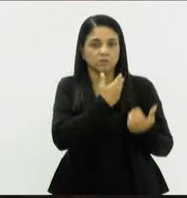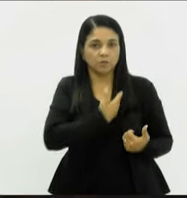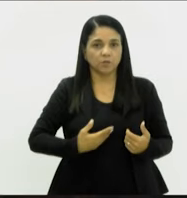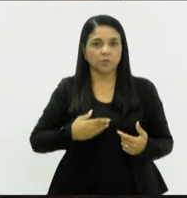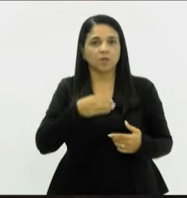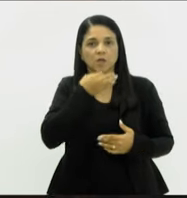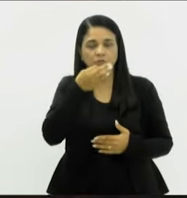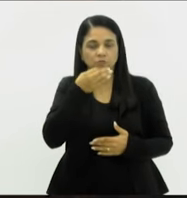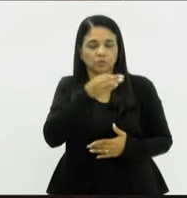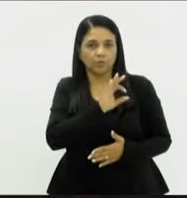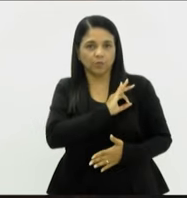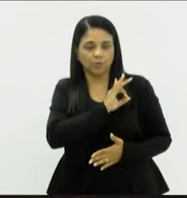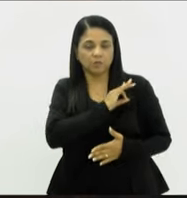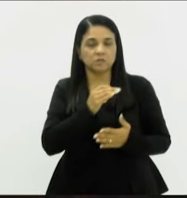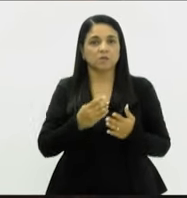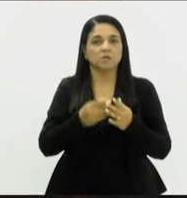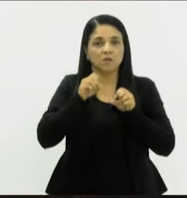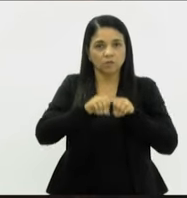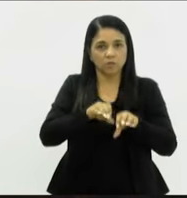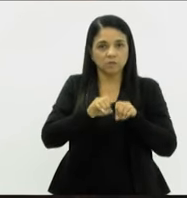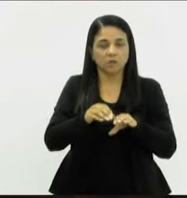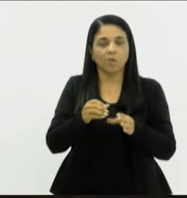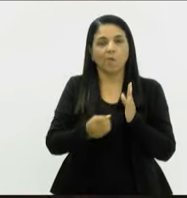de Educação, de Orçamento,